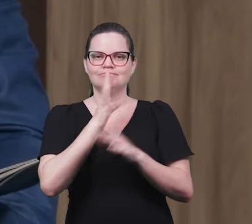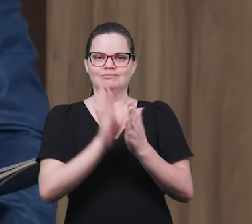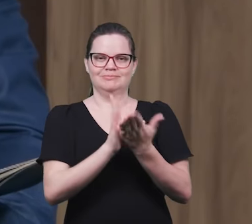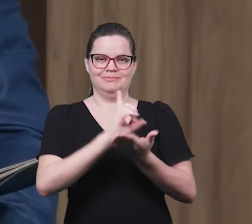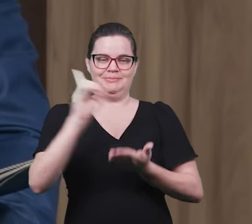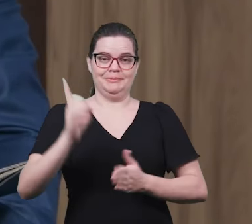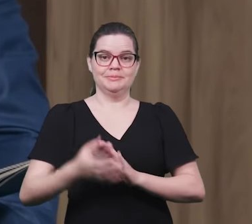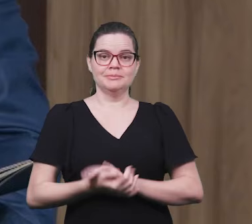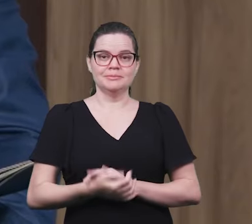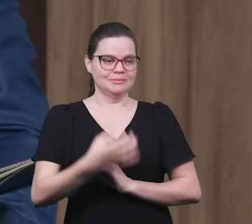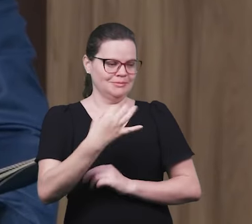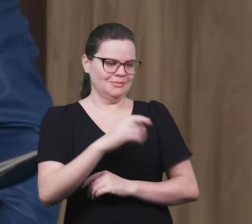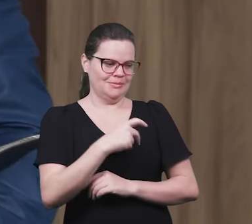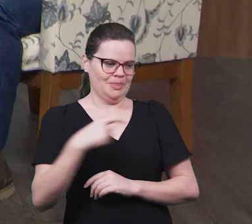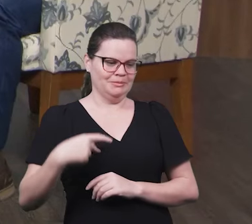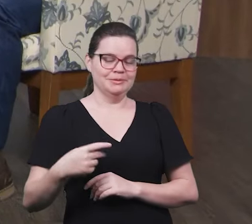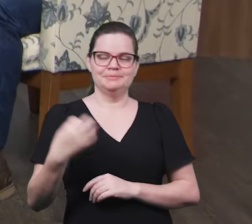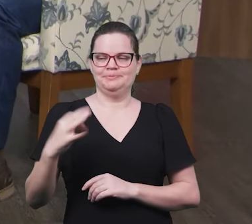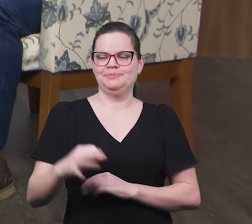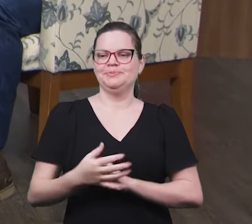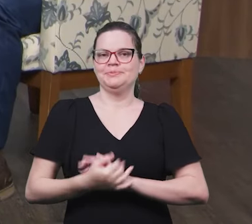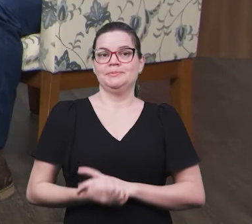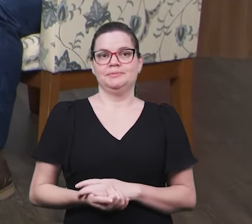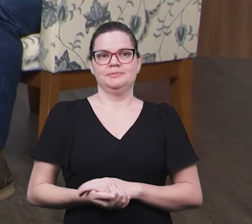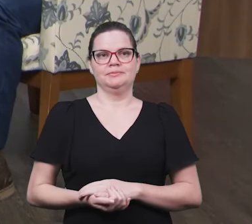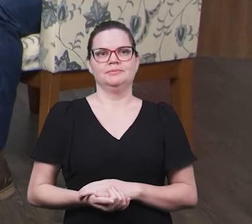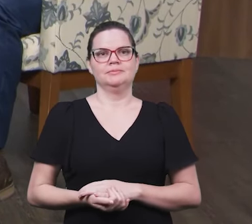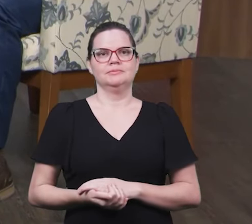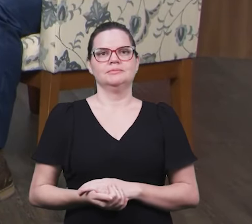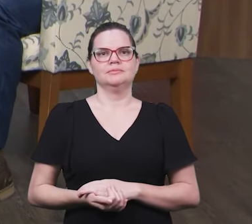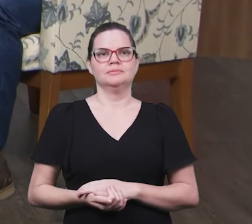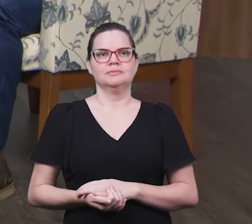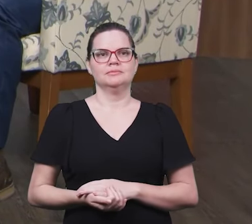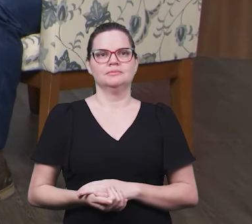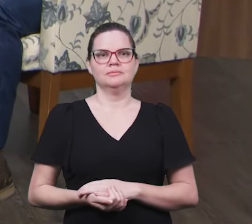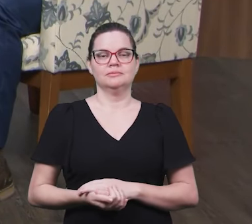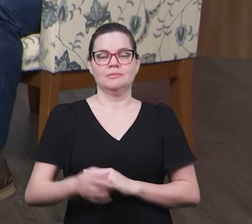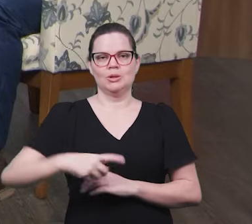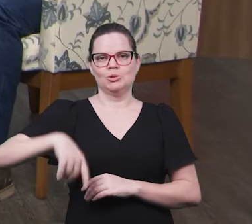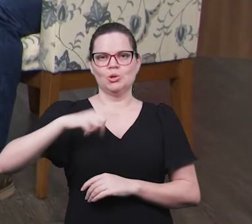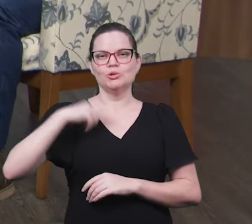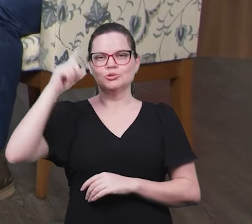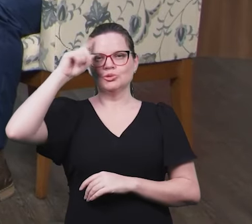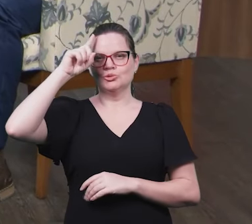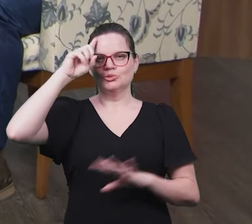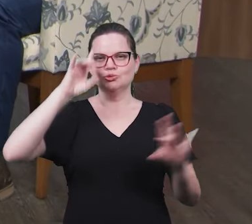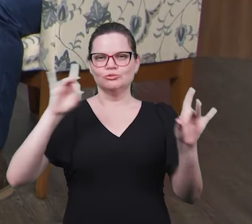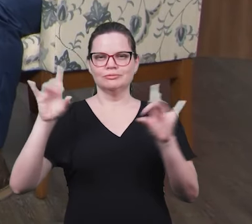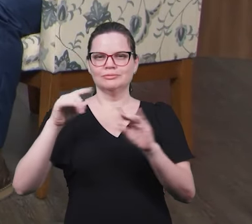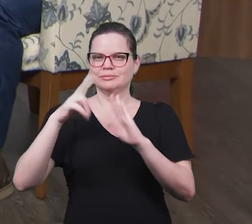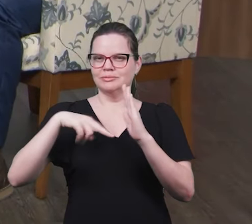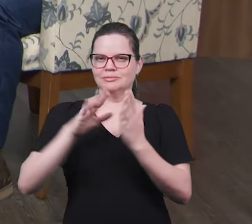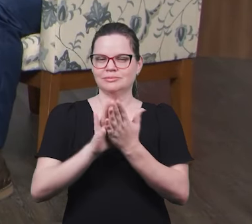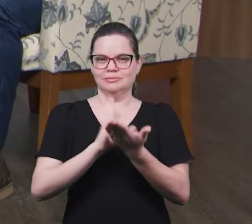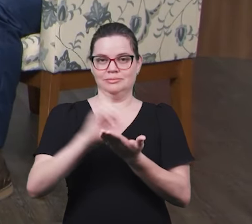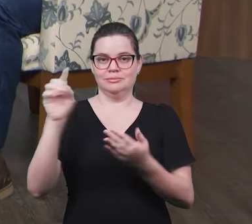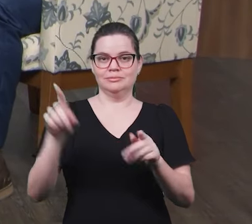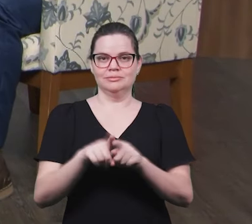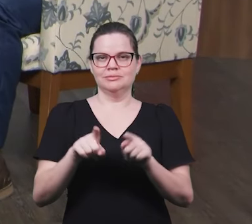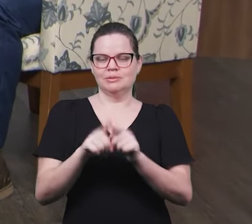nosso Deus. Não é mesmo, pastor Lorenzo? Pastor Luiz, esse dia a dia nosso, na leitura da palavra, na